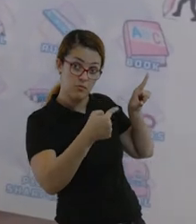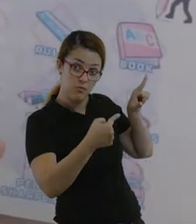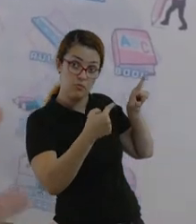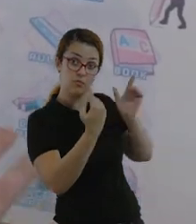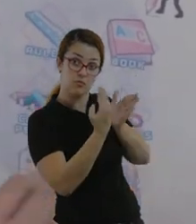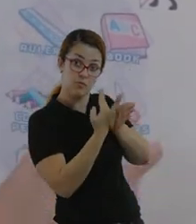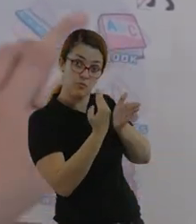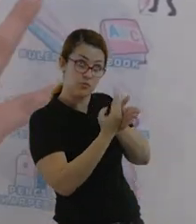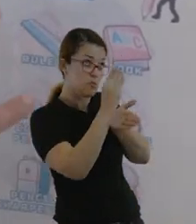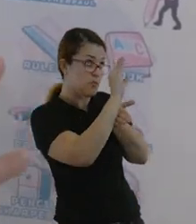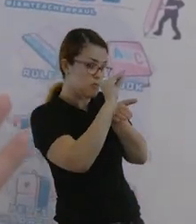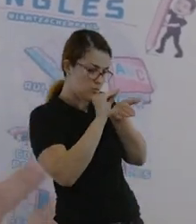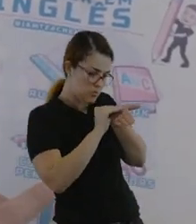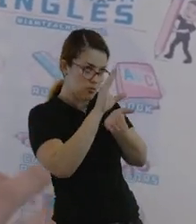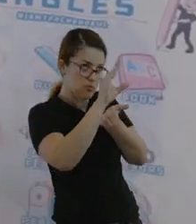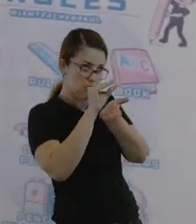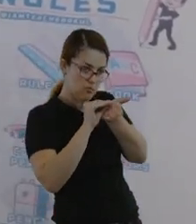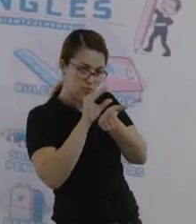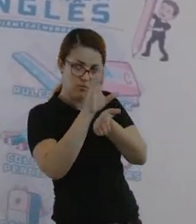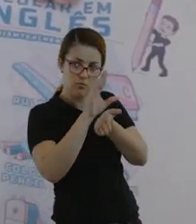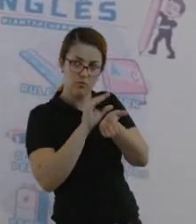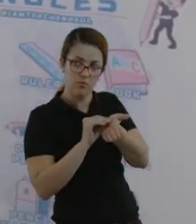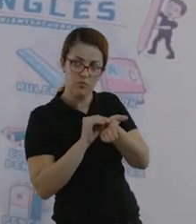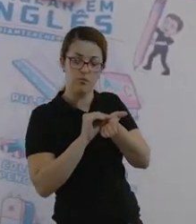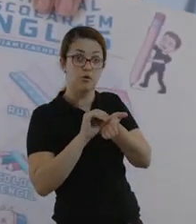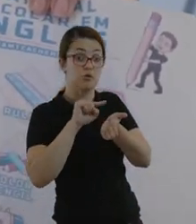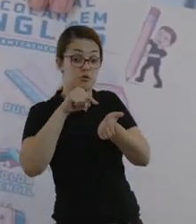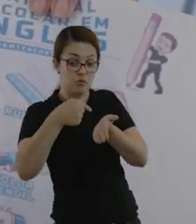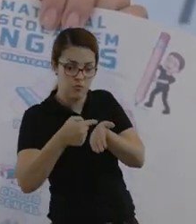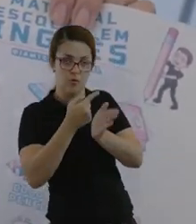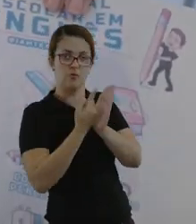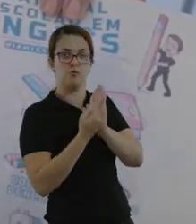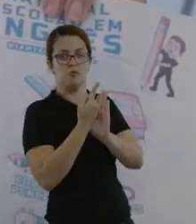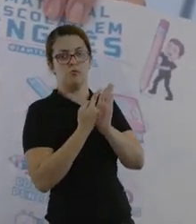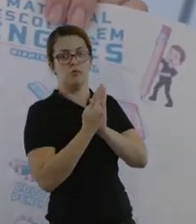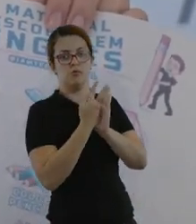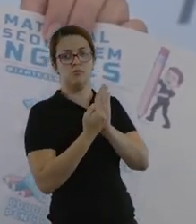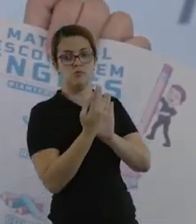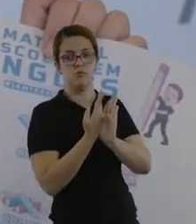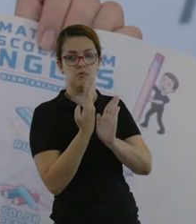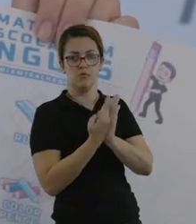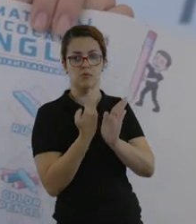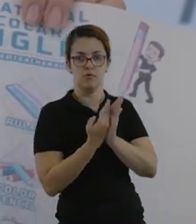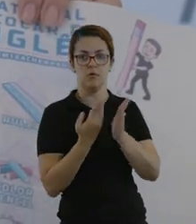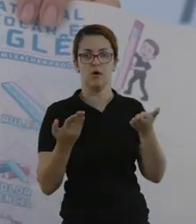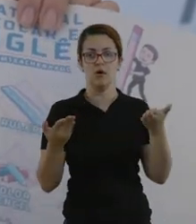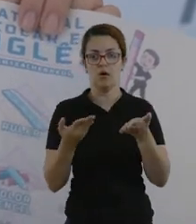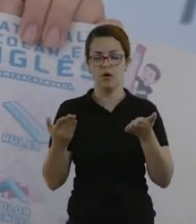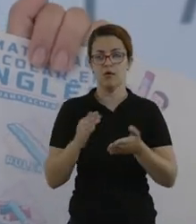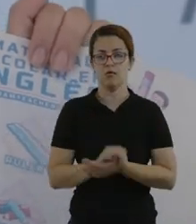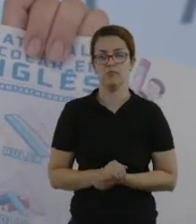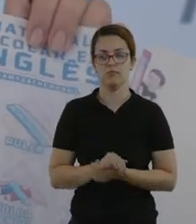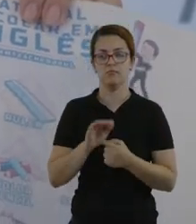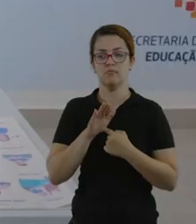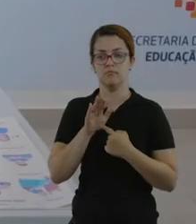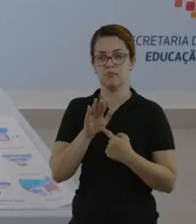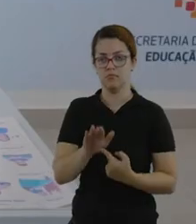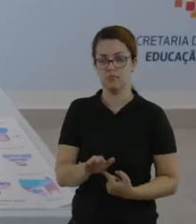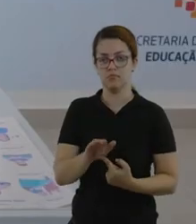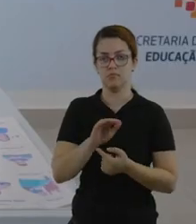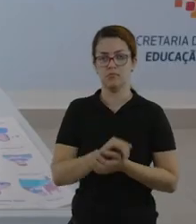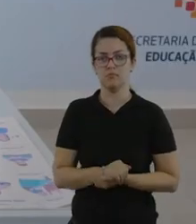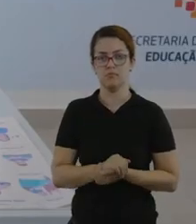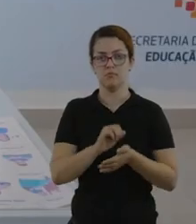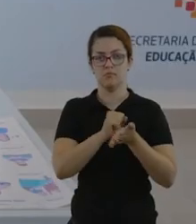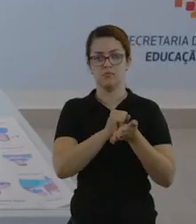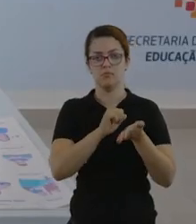vão repetir o vocabulário aprendido, trabalhando assim a pronúncia, vão escrevê-lo, trabalhando a escrita, e